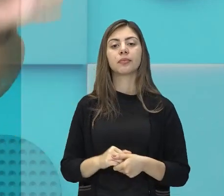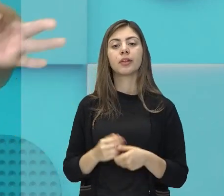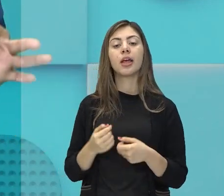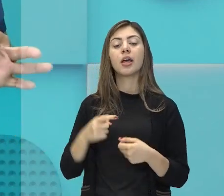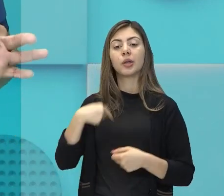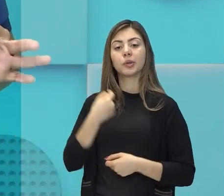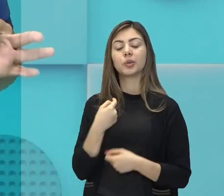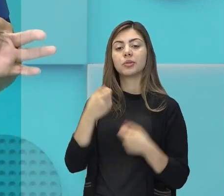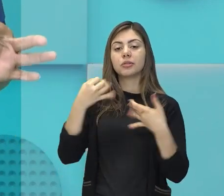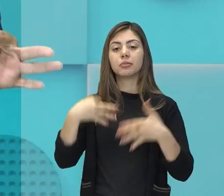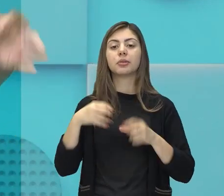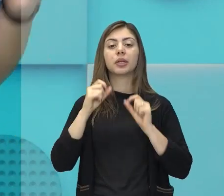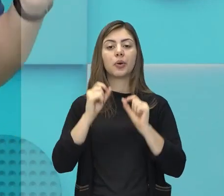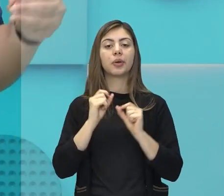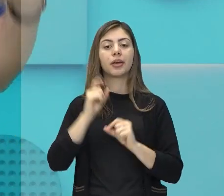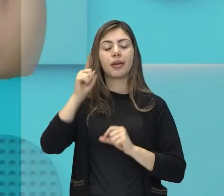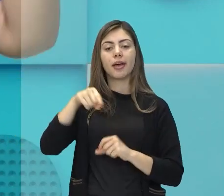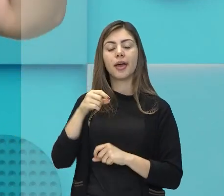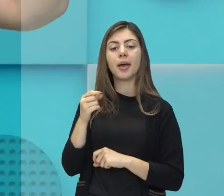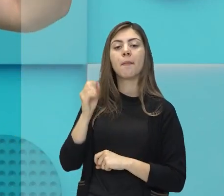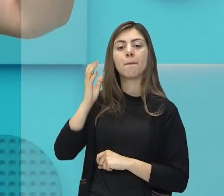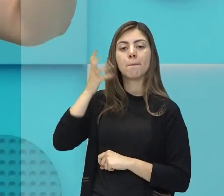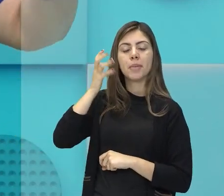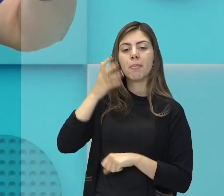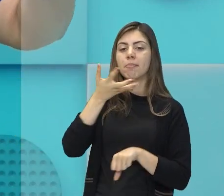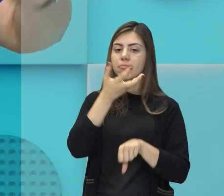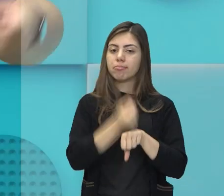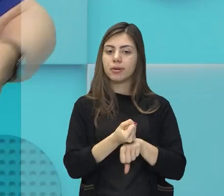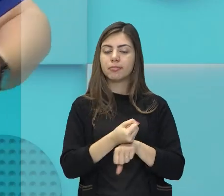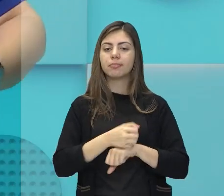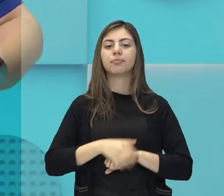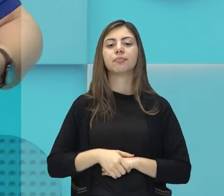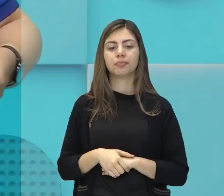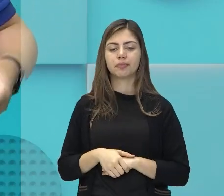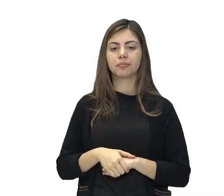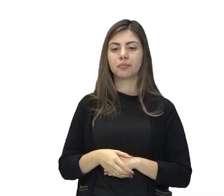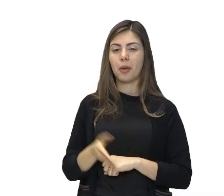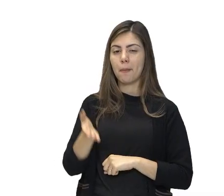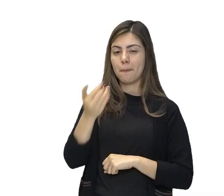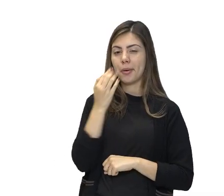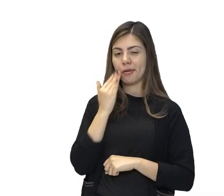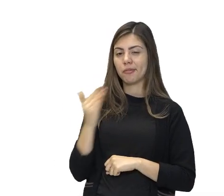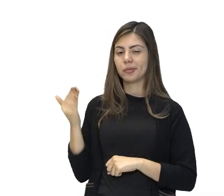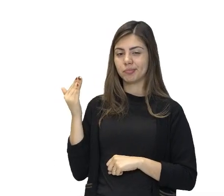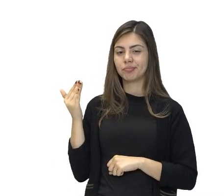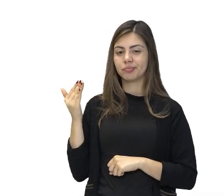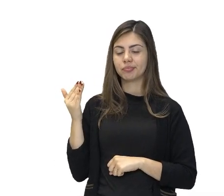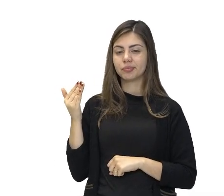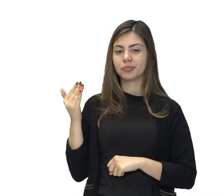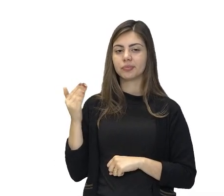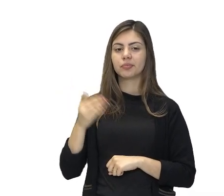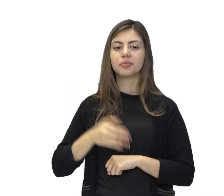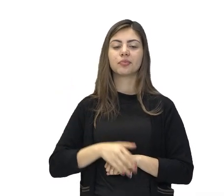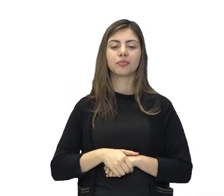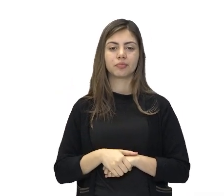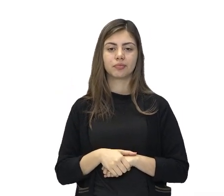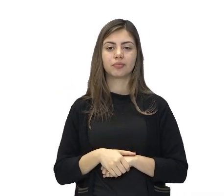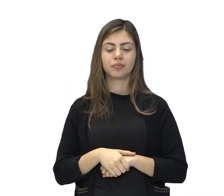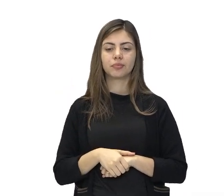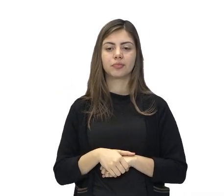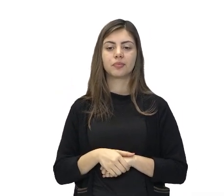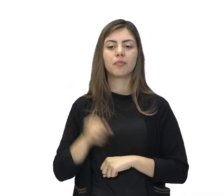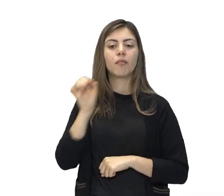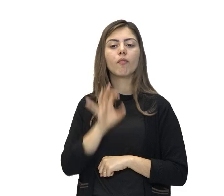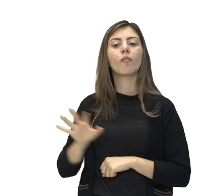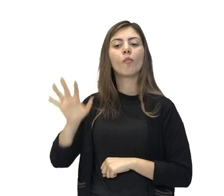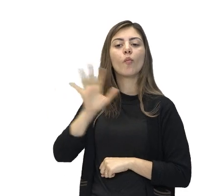podcast. Isso mesmo, olhem só. Então, em relação ao podcast, vamos avançar a cartela? A gente tem que observar que